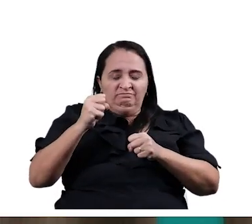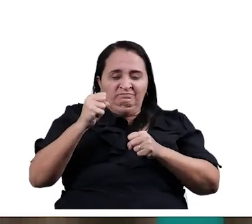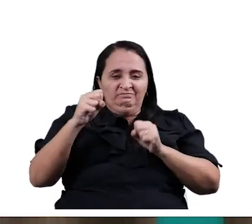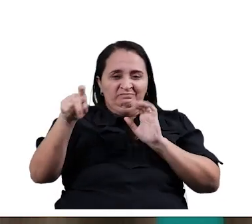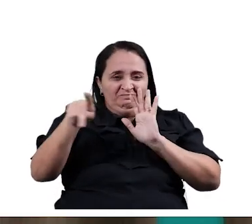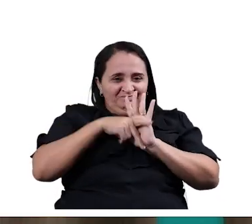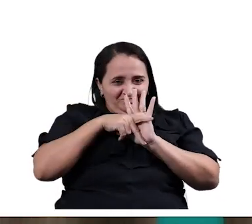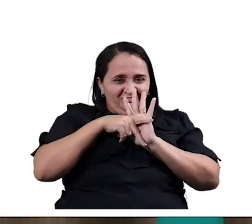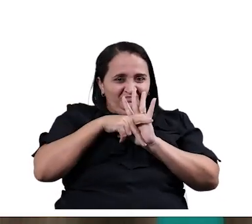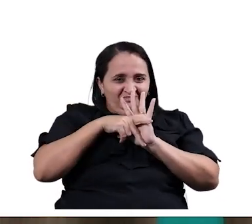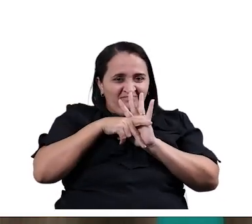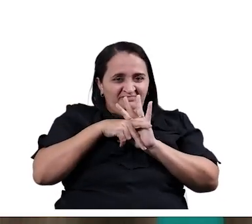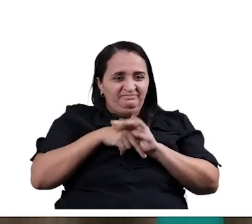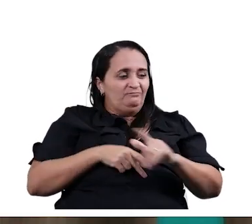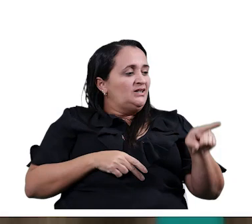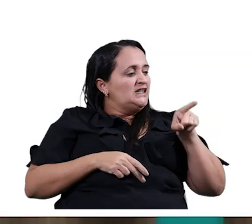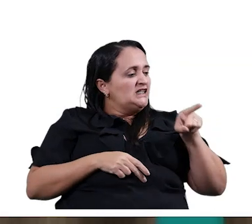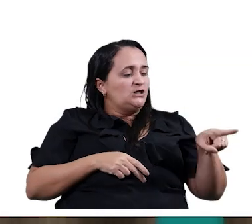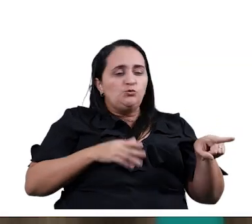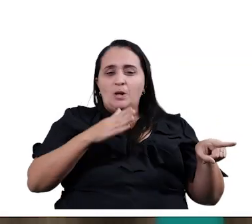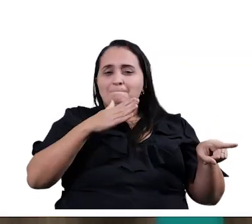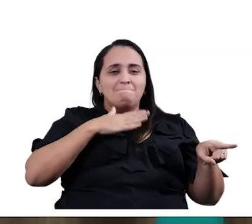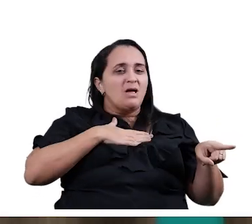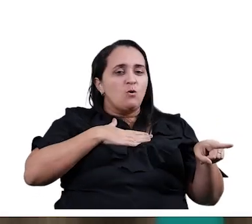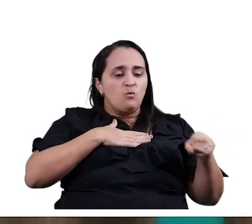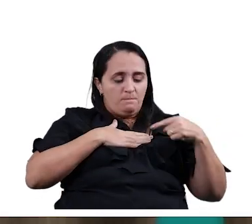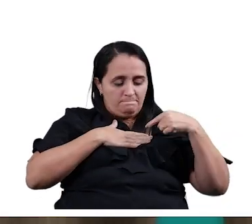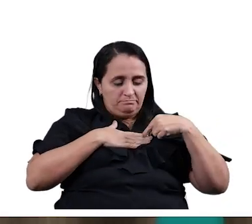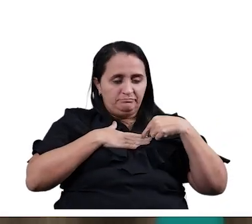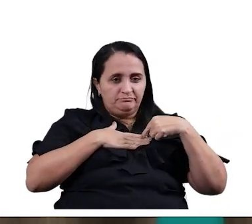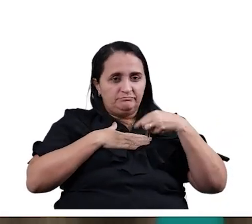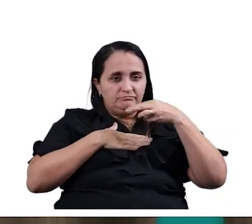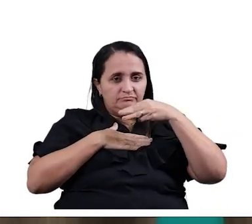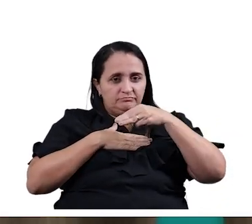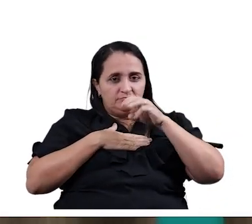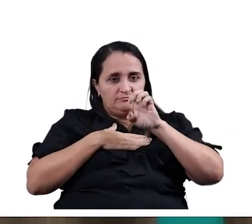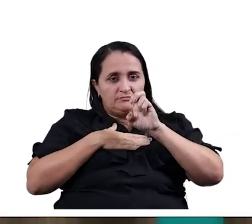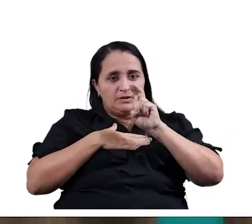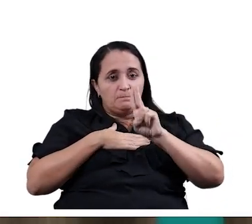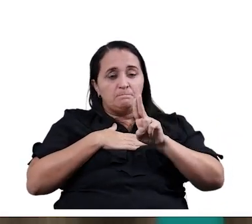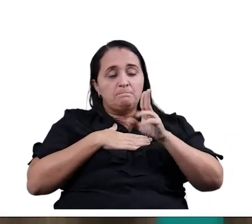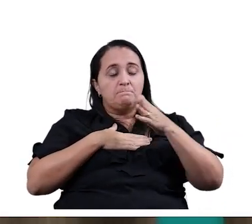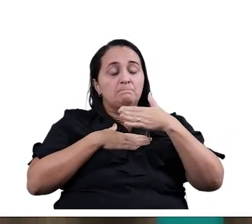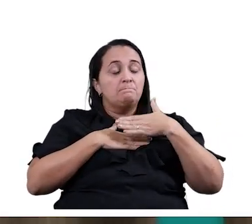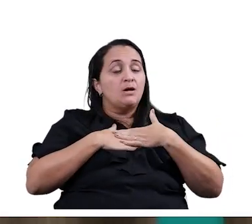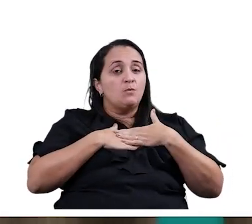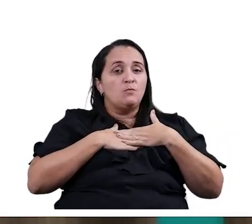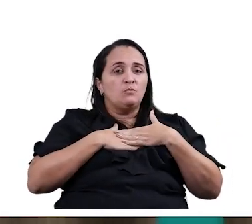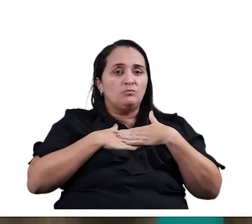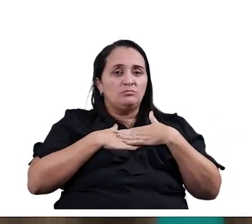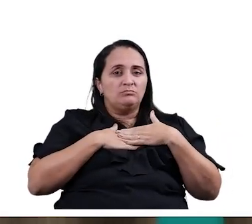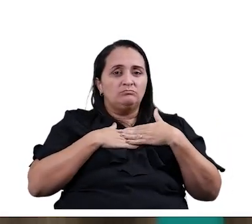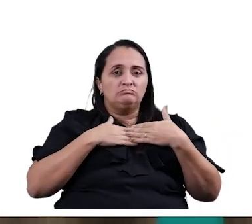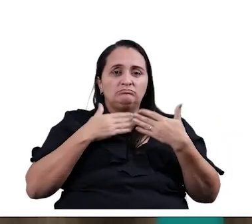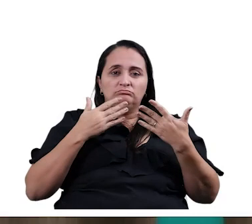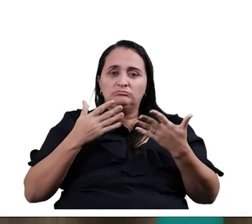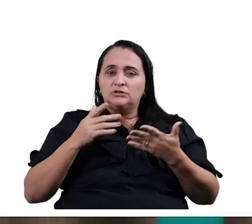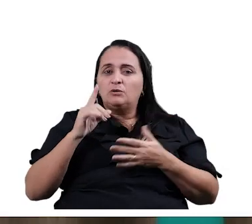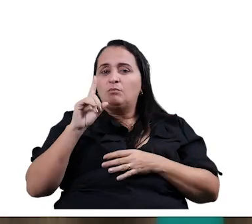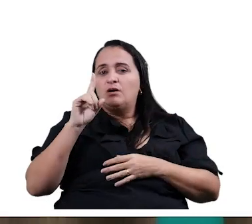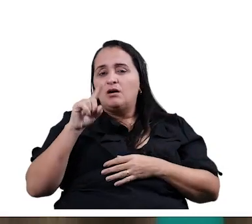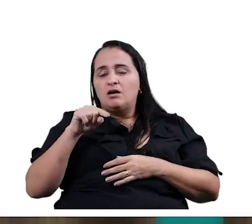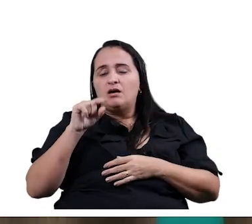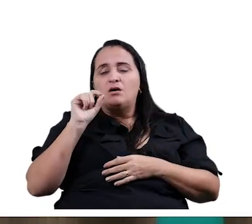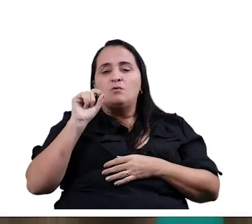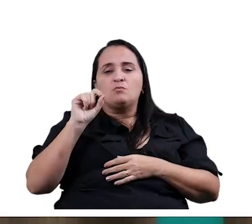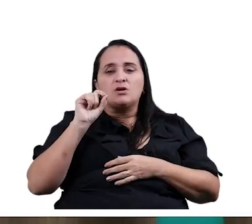posse. Eu estou dizendo que isso é meu. Então, sim, é um pronome, meu é um pronome, tá?